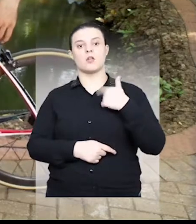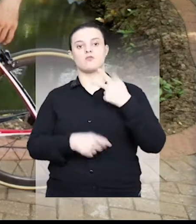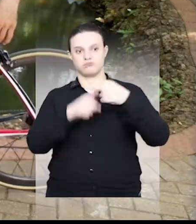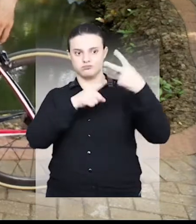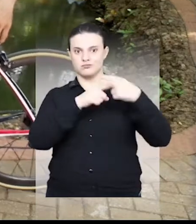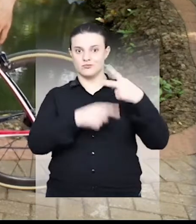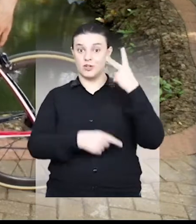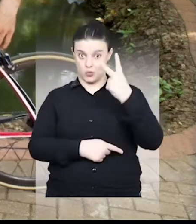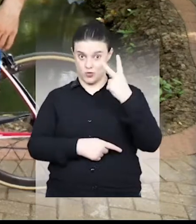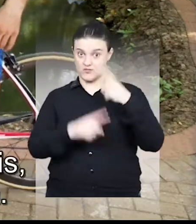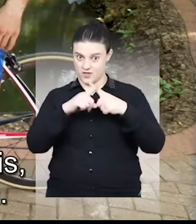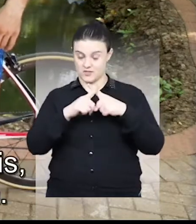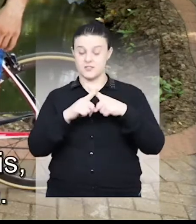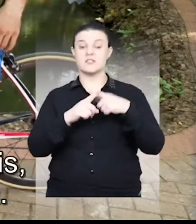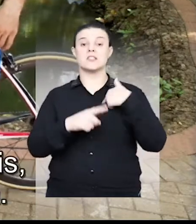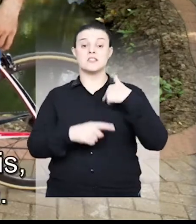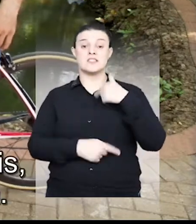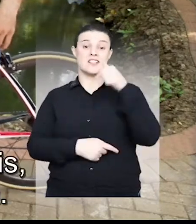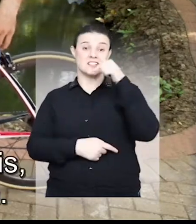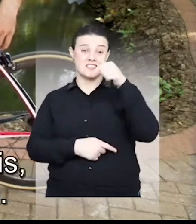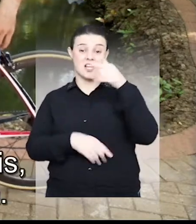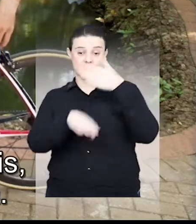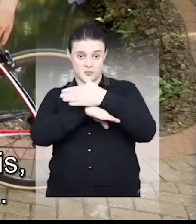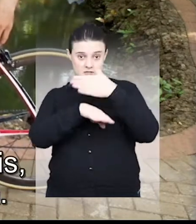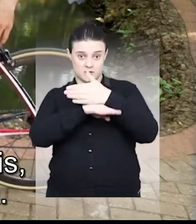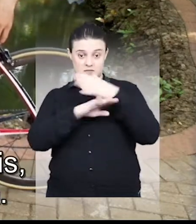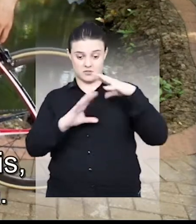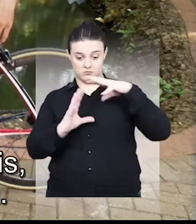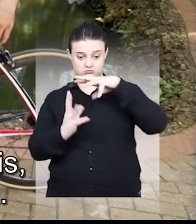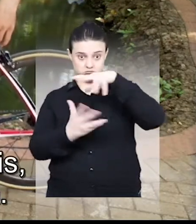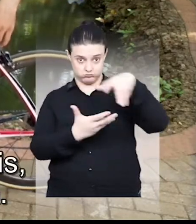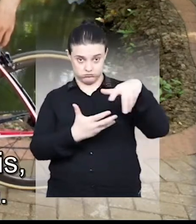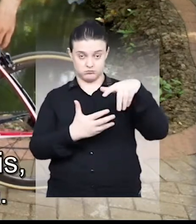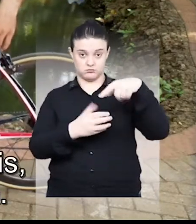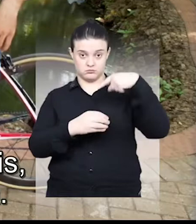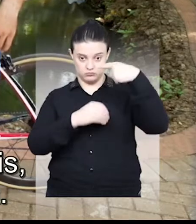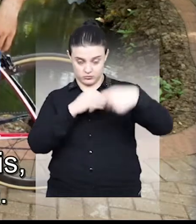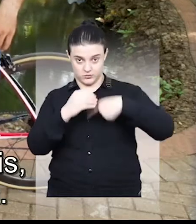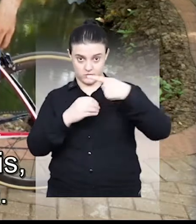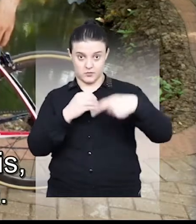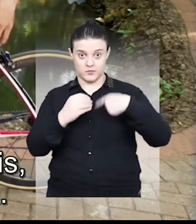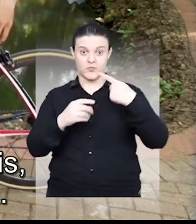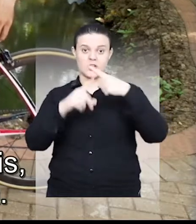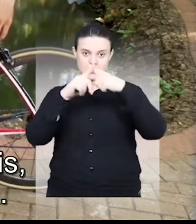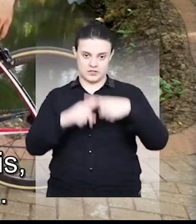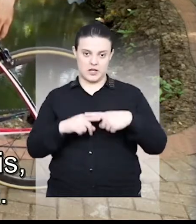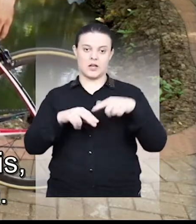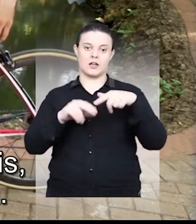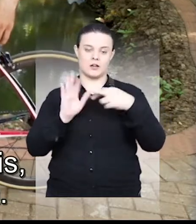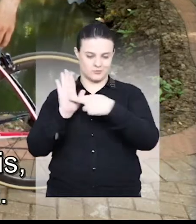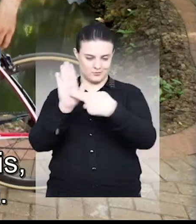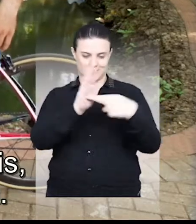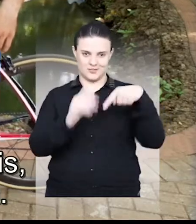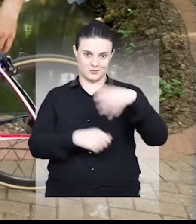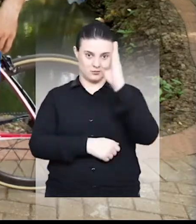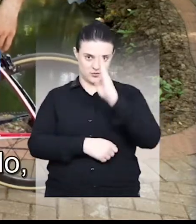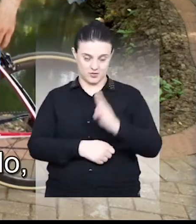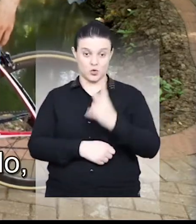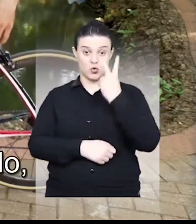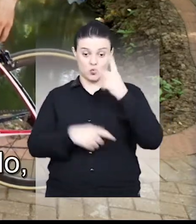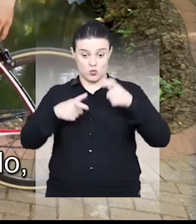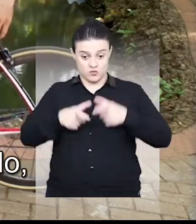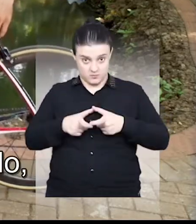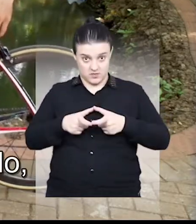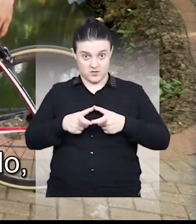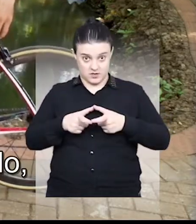bicampeão brasileiro. Tenho 7 participações internacionais em provas pela seleção brasileira,